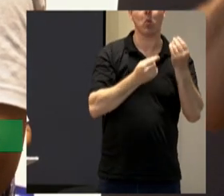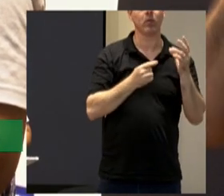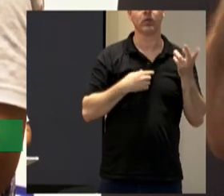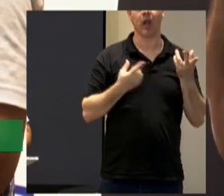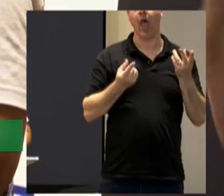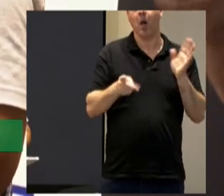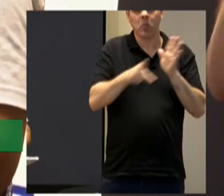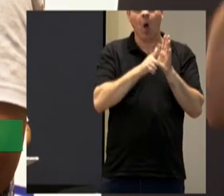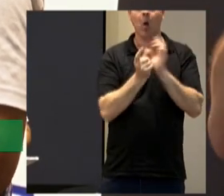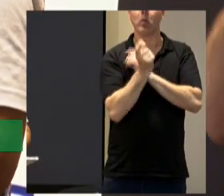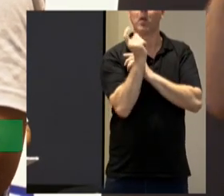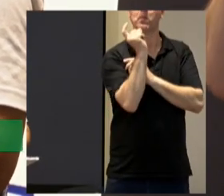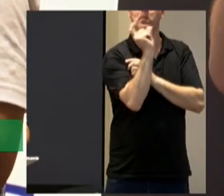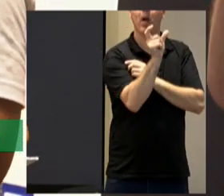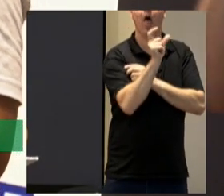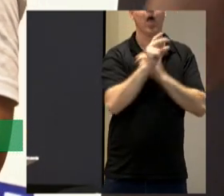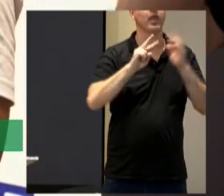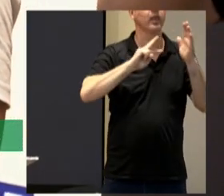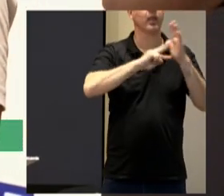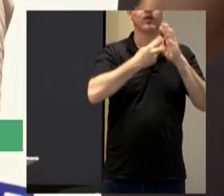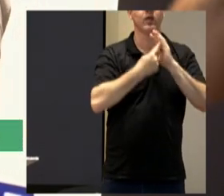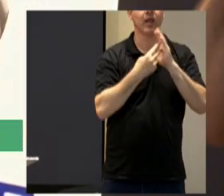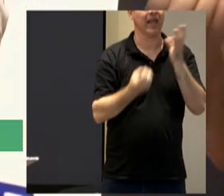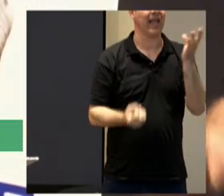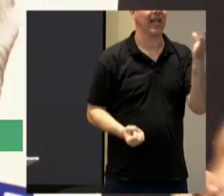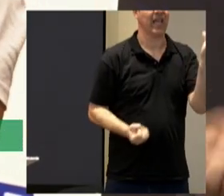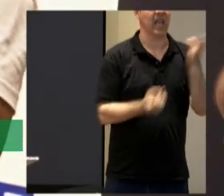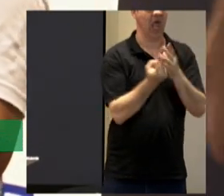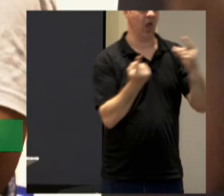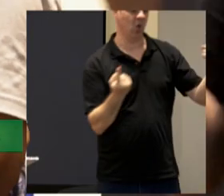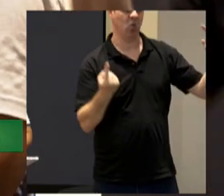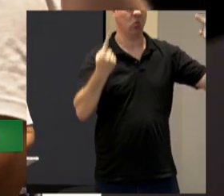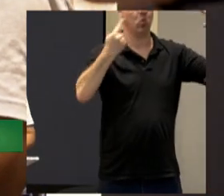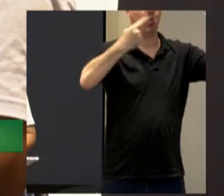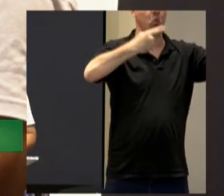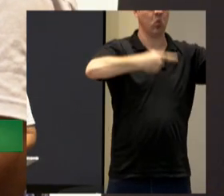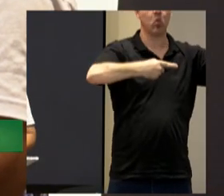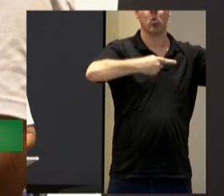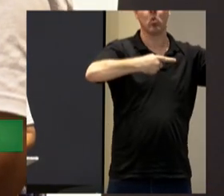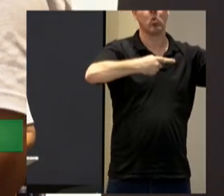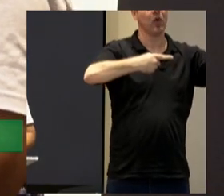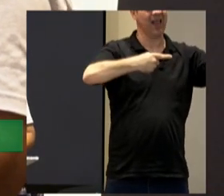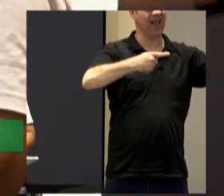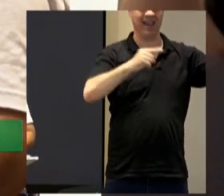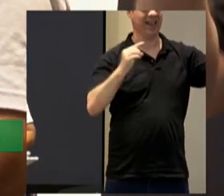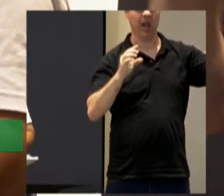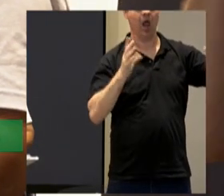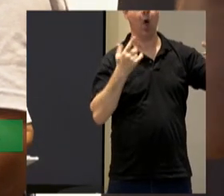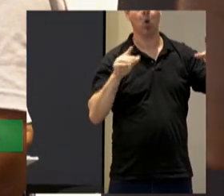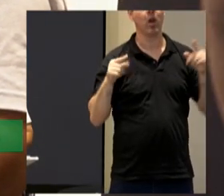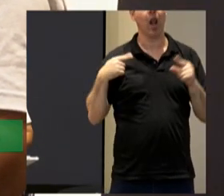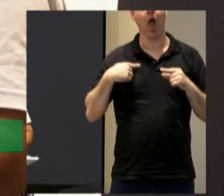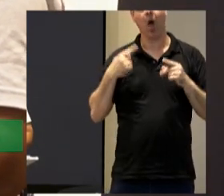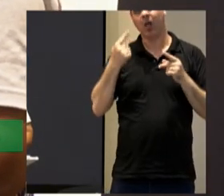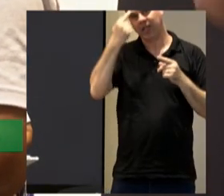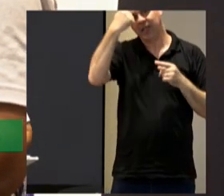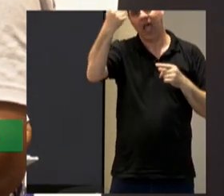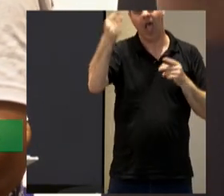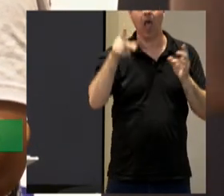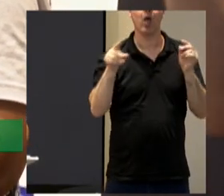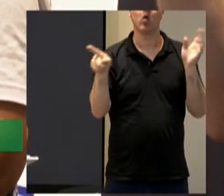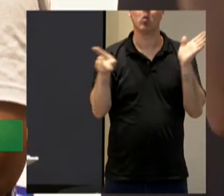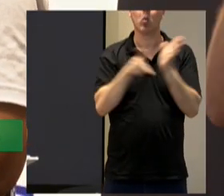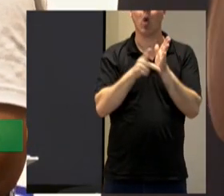nossa epistemologia não era para criar o contraditório na rede municipal de Santa Catarina. A nossa epistemologia era